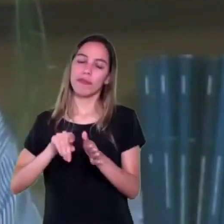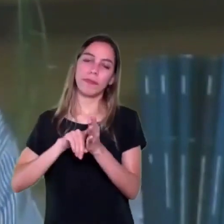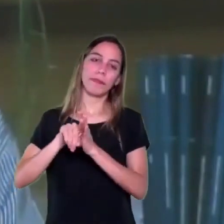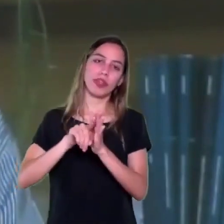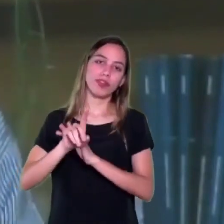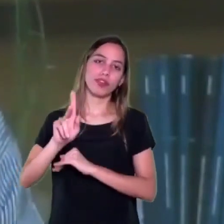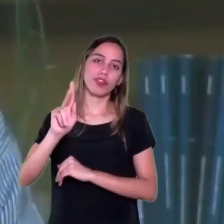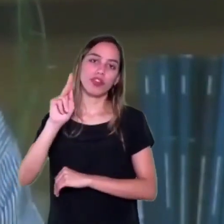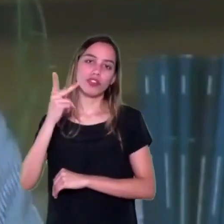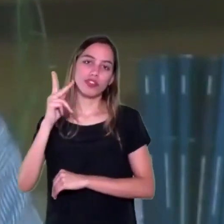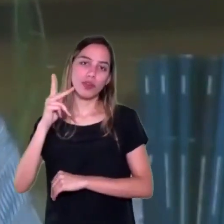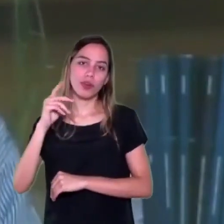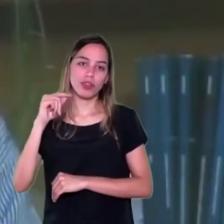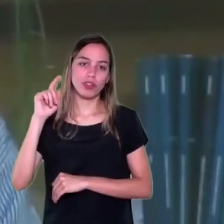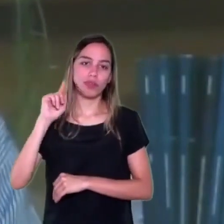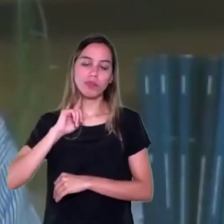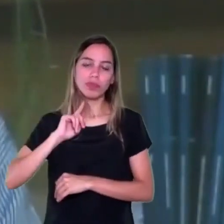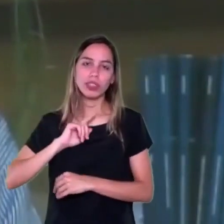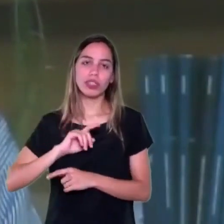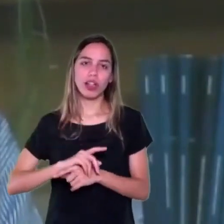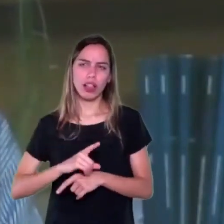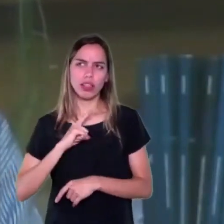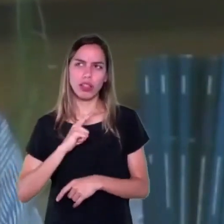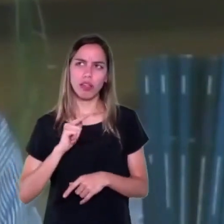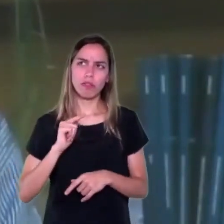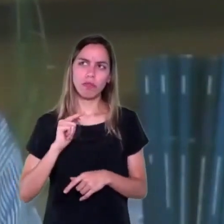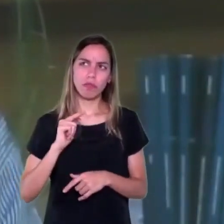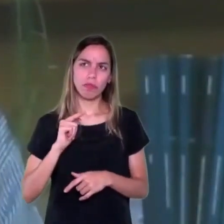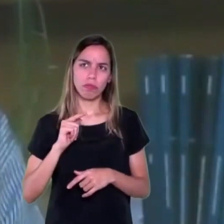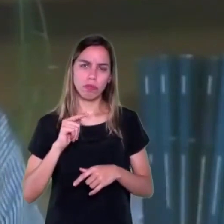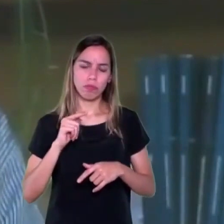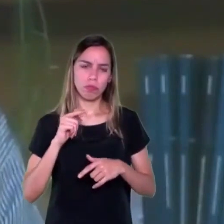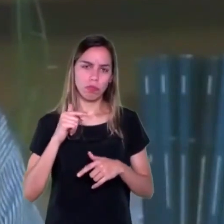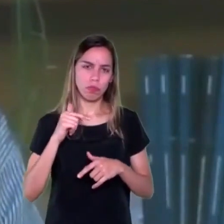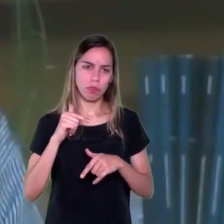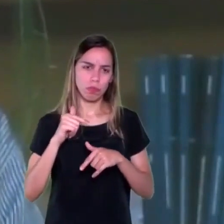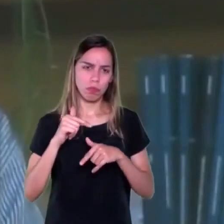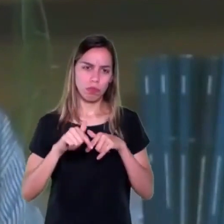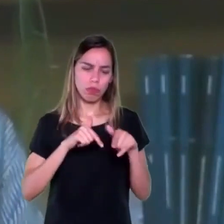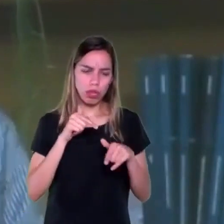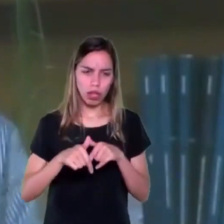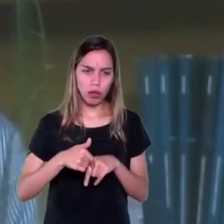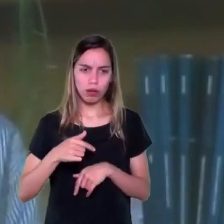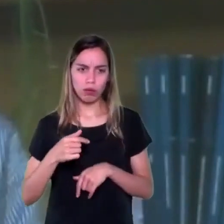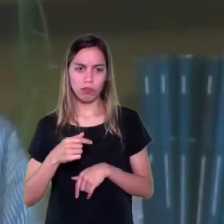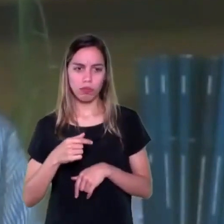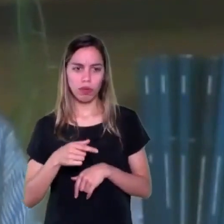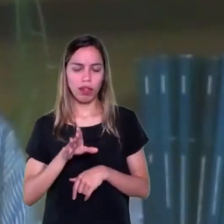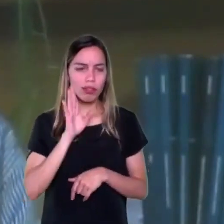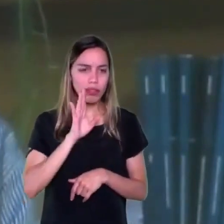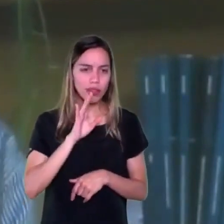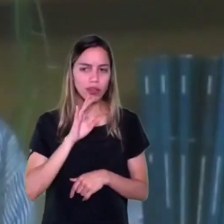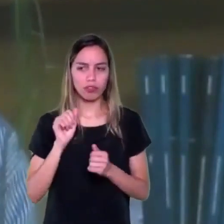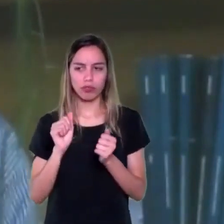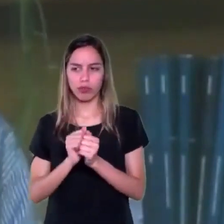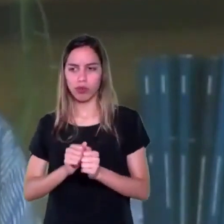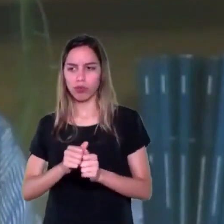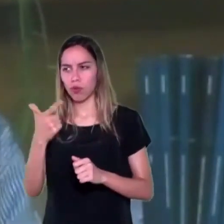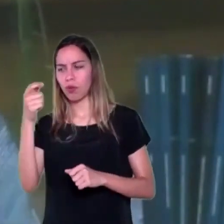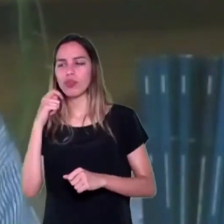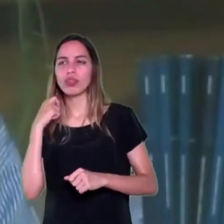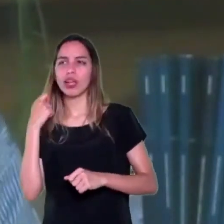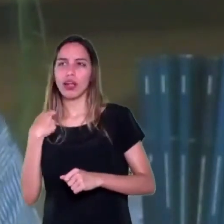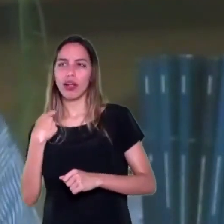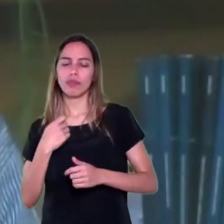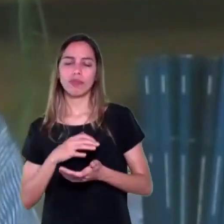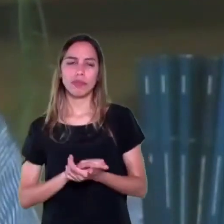Gerais. E tem um trabalho dele muito bacana sobre Guimarães Rosa. Ele conviveu com pessoas que eram